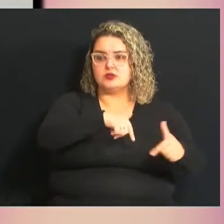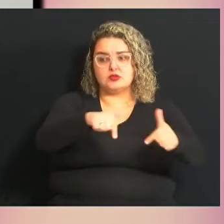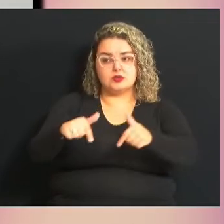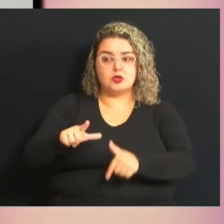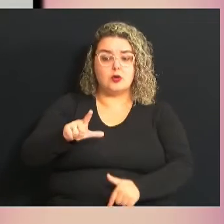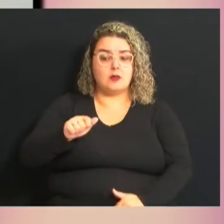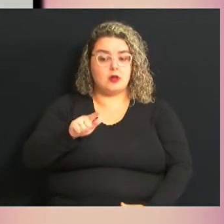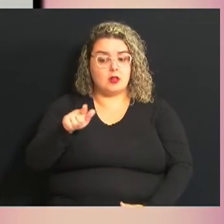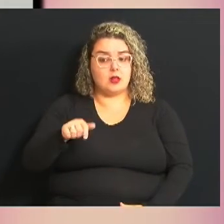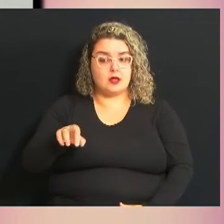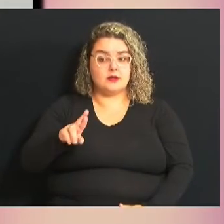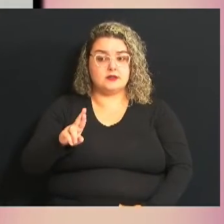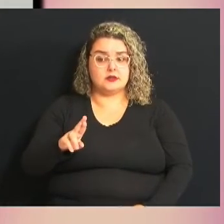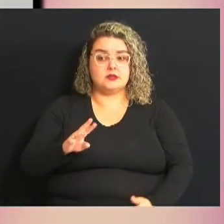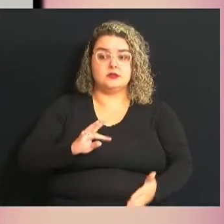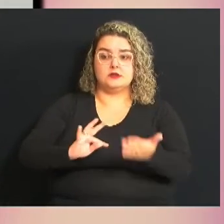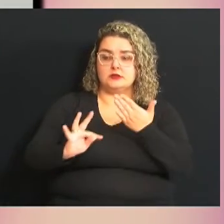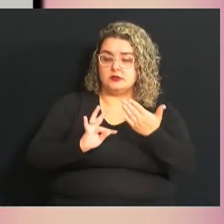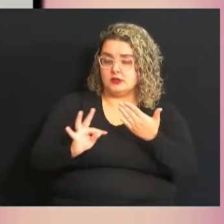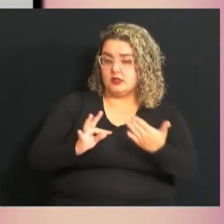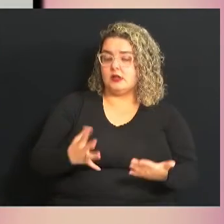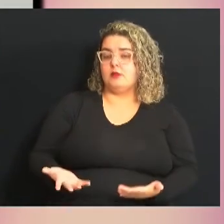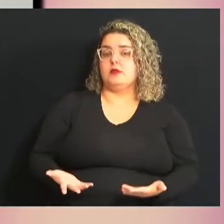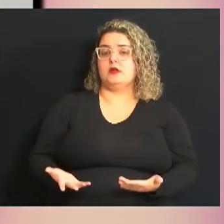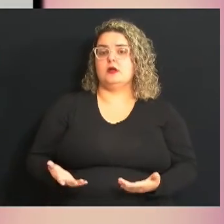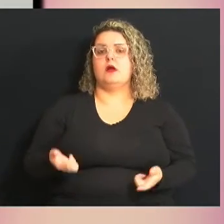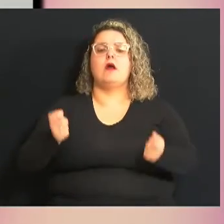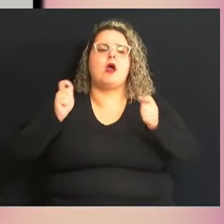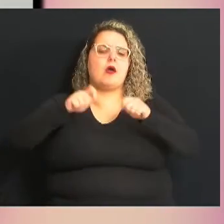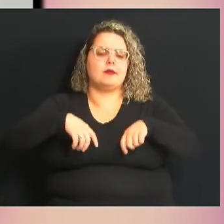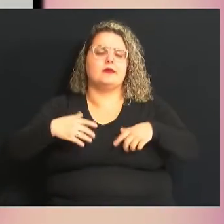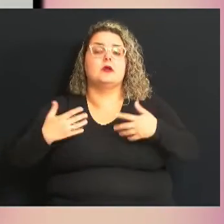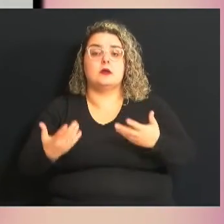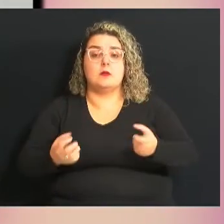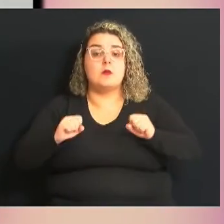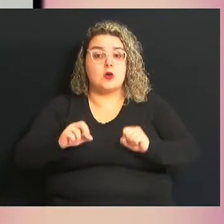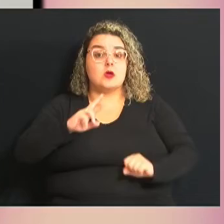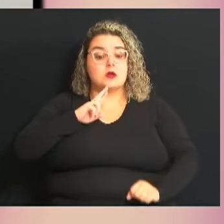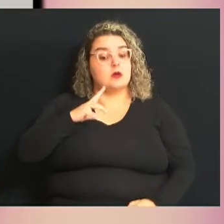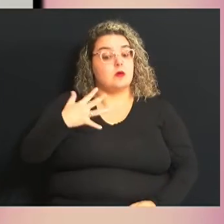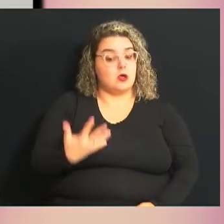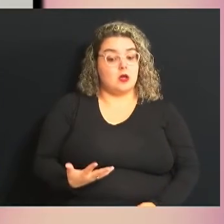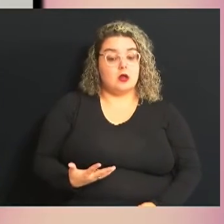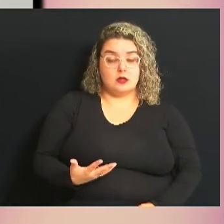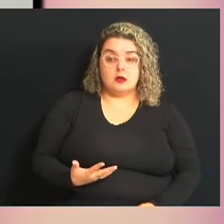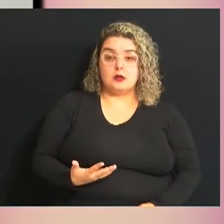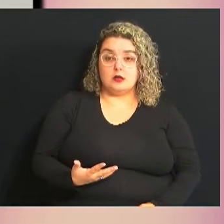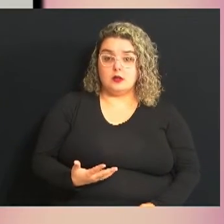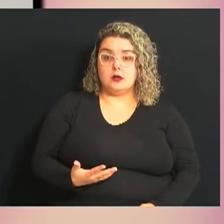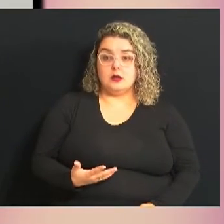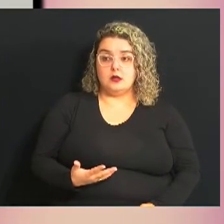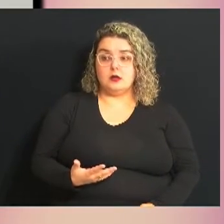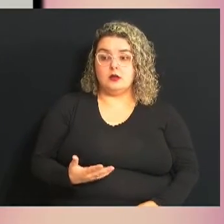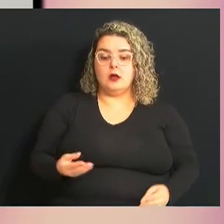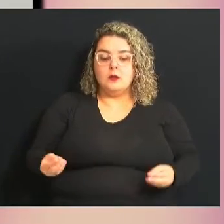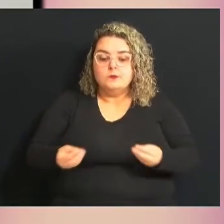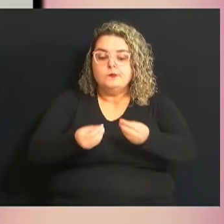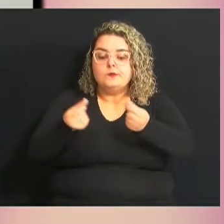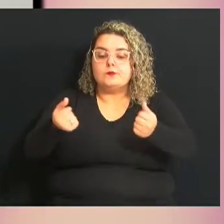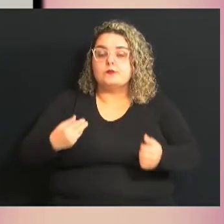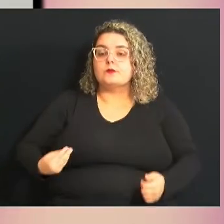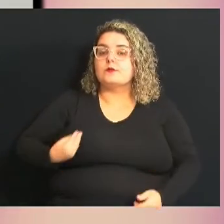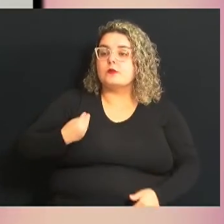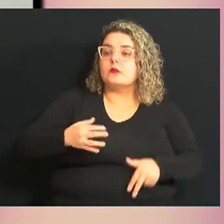terapia, né, de forma bastante eficaz e pode dar retorno para a qualidade de vida desse paciente.